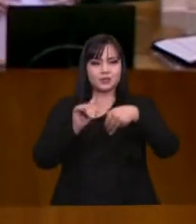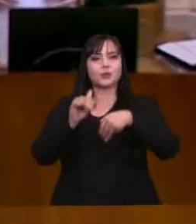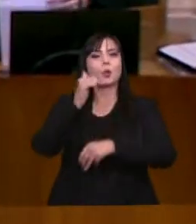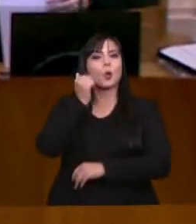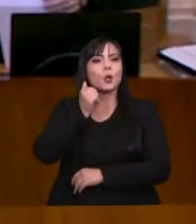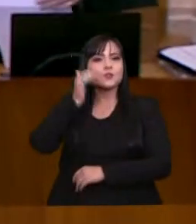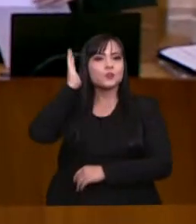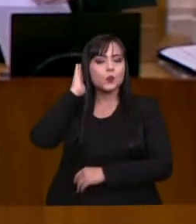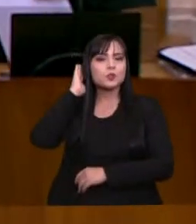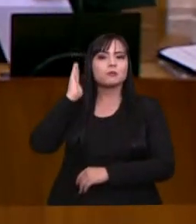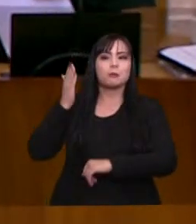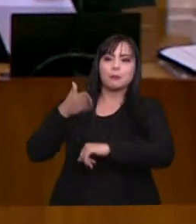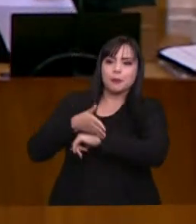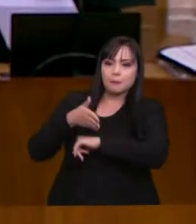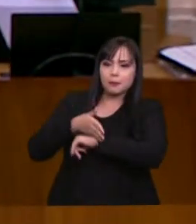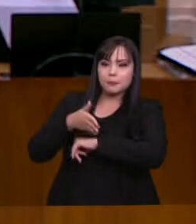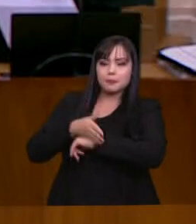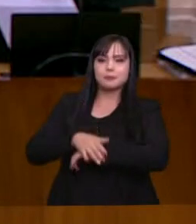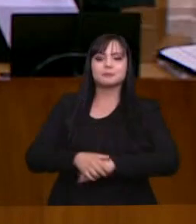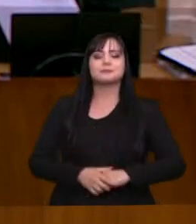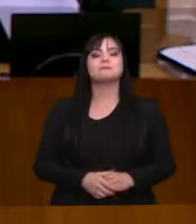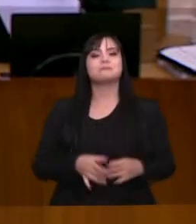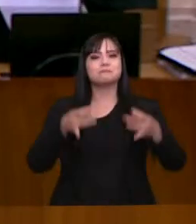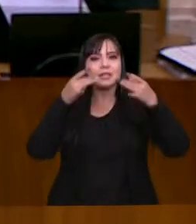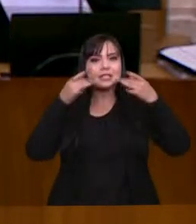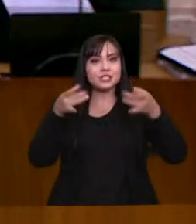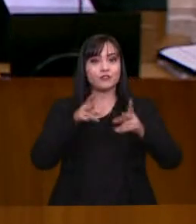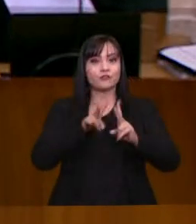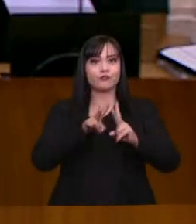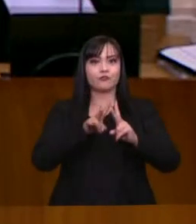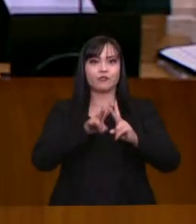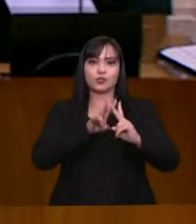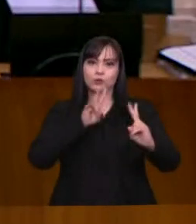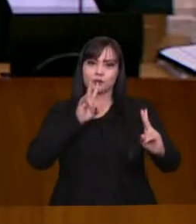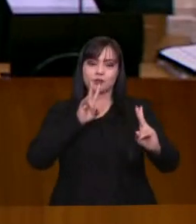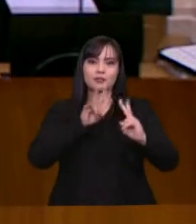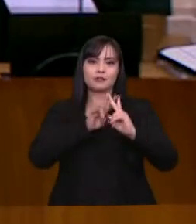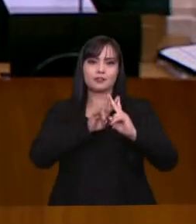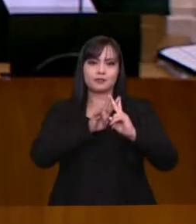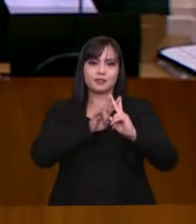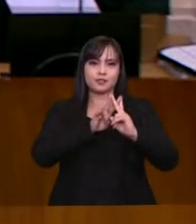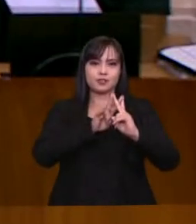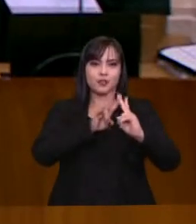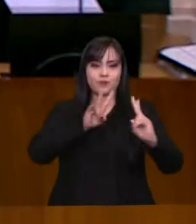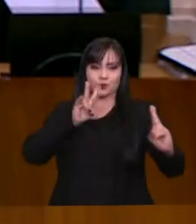que está presente de forma remota e